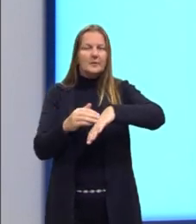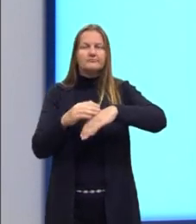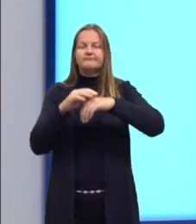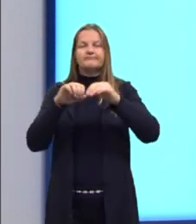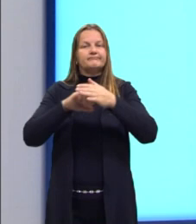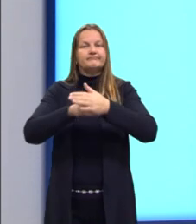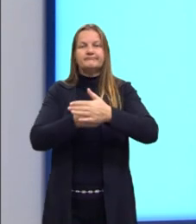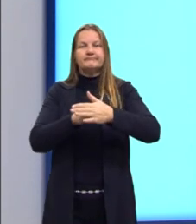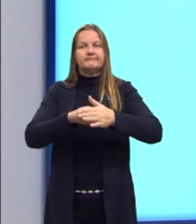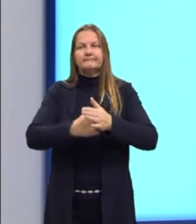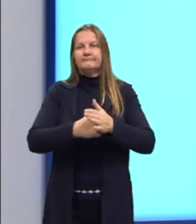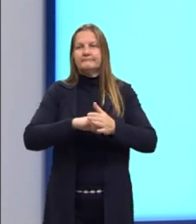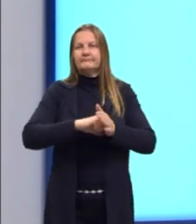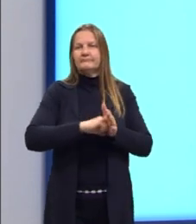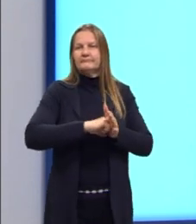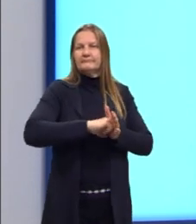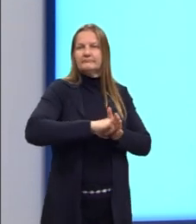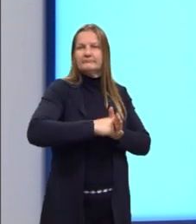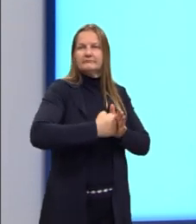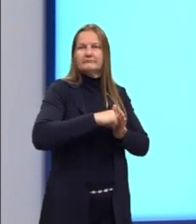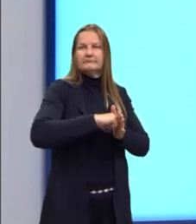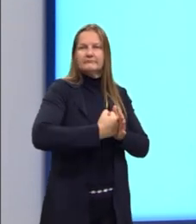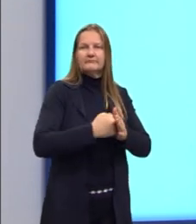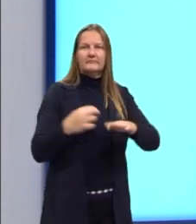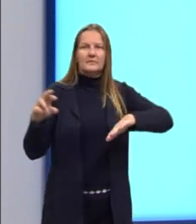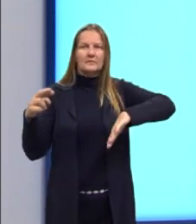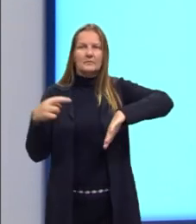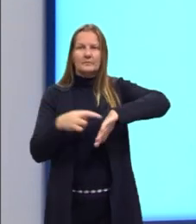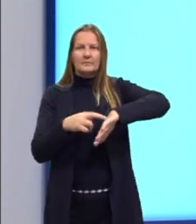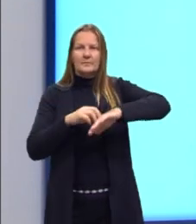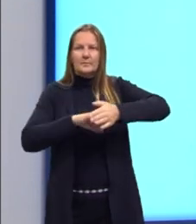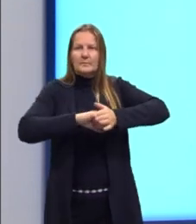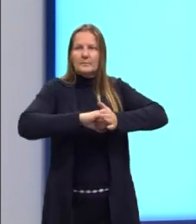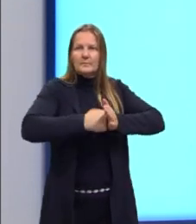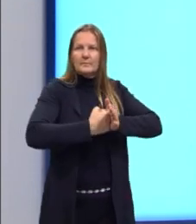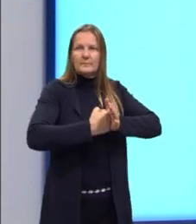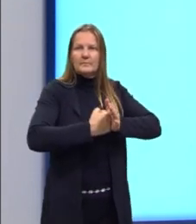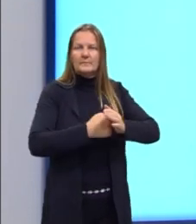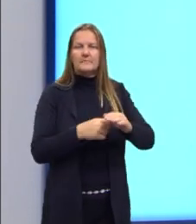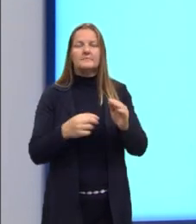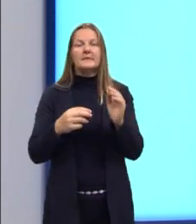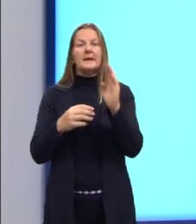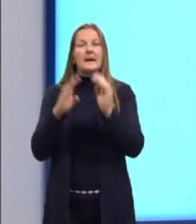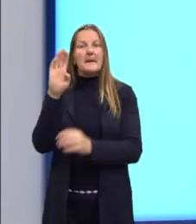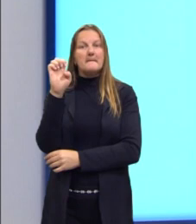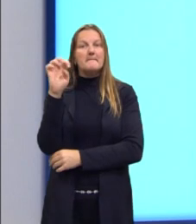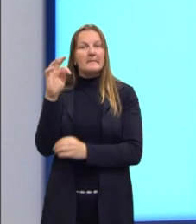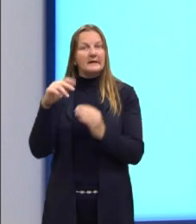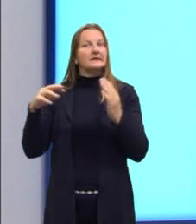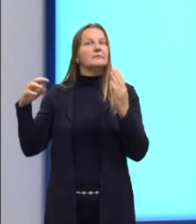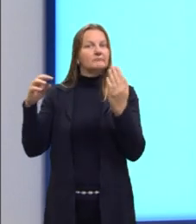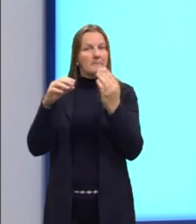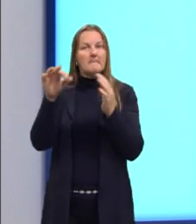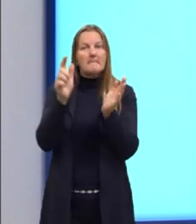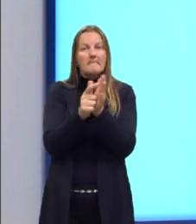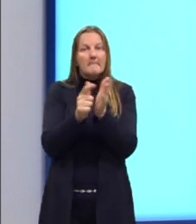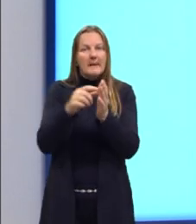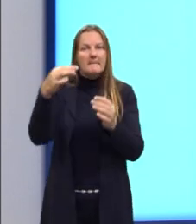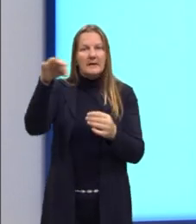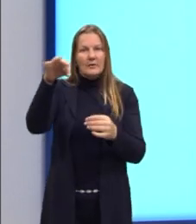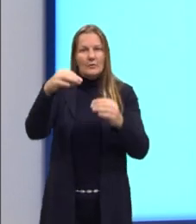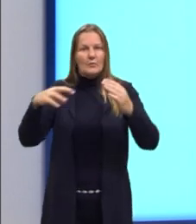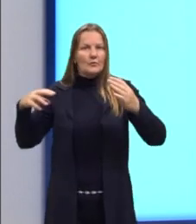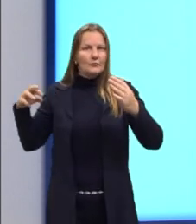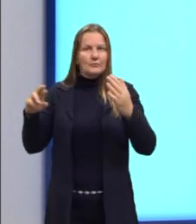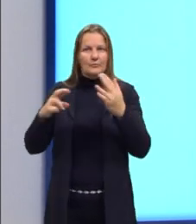barraria né a radiação radiação Beta ela ultrapassa essa folha de papel ou seja